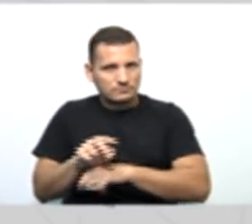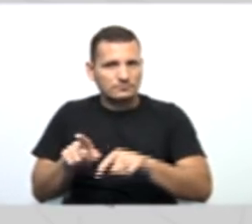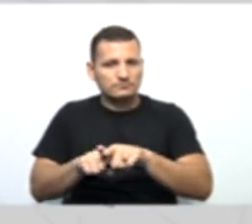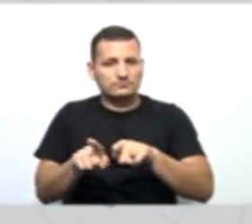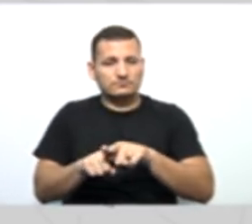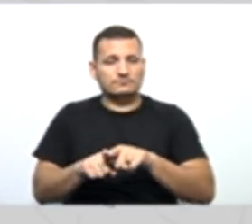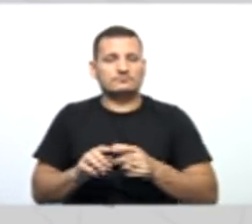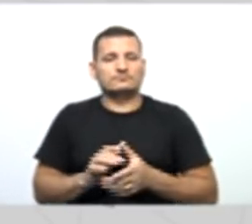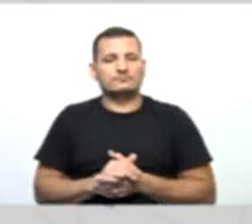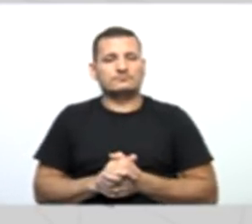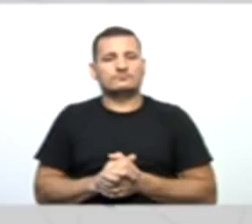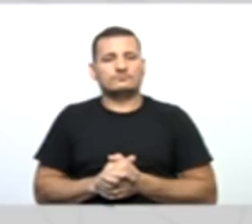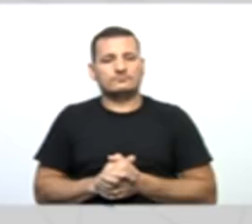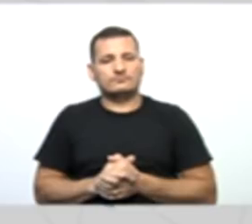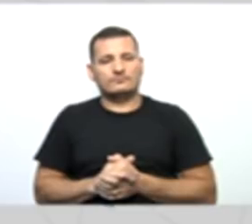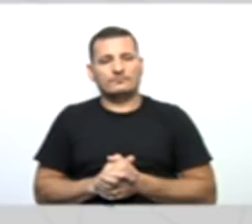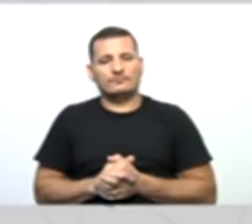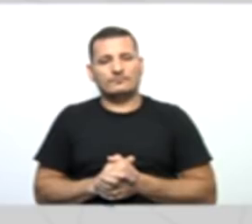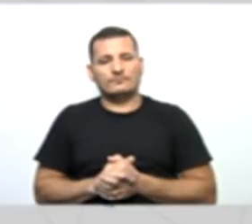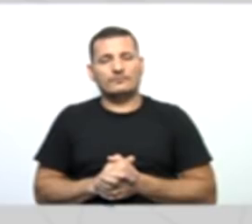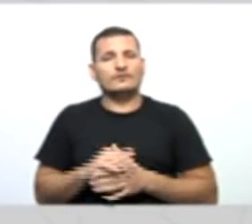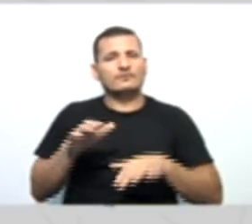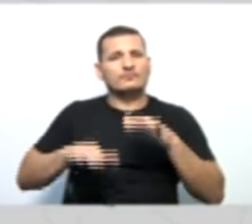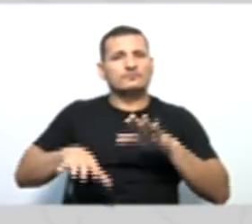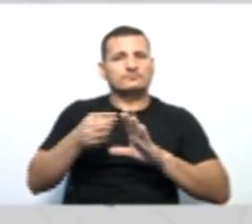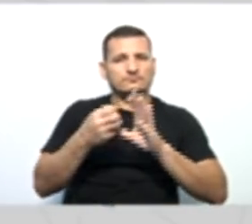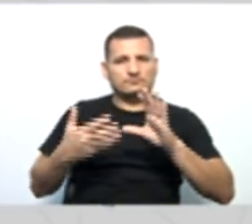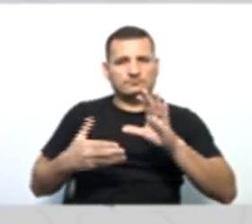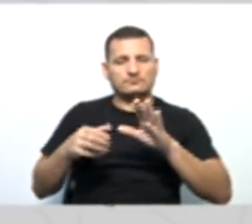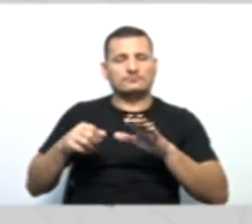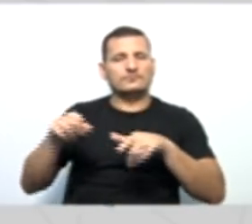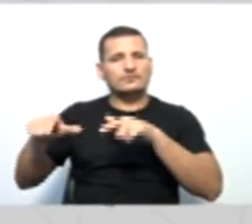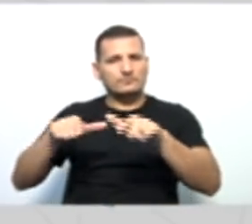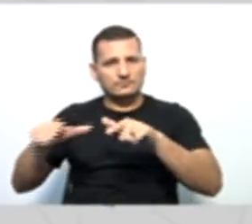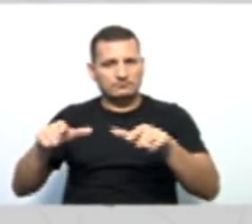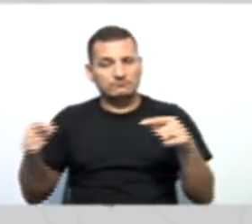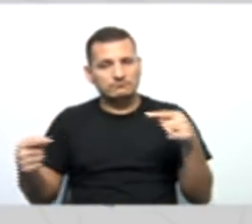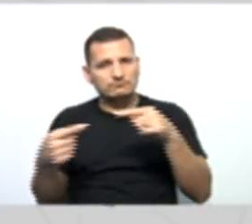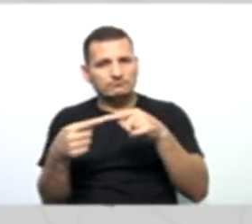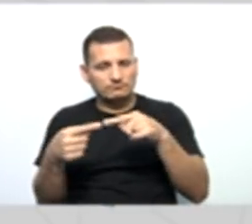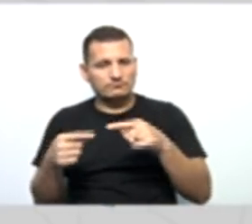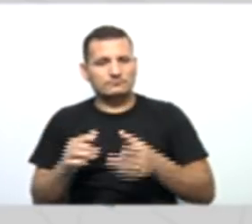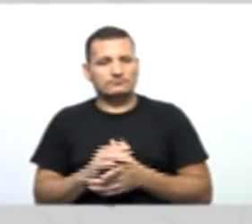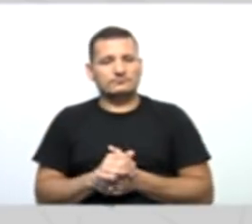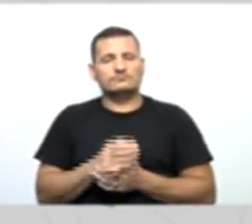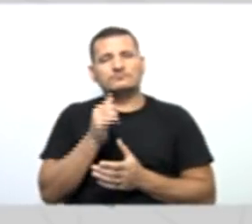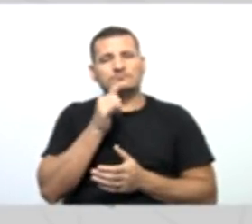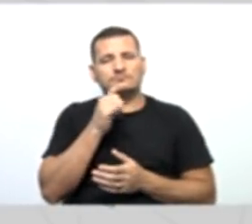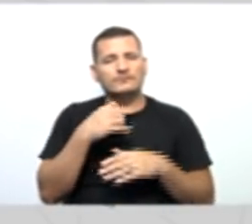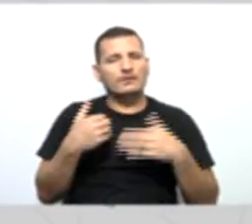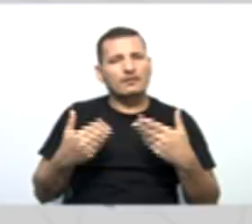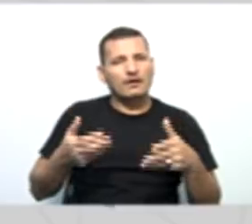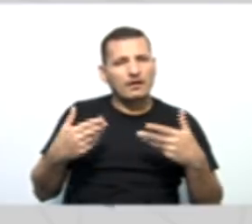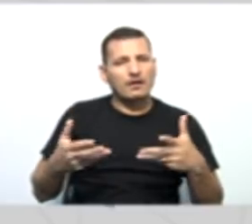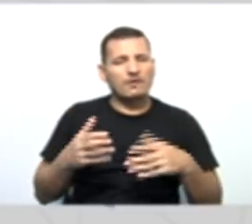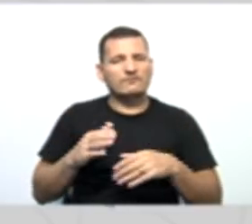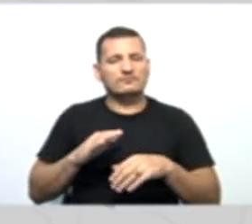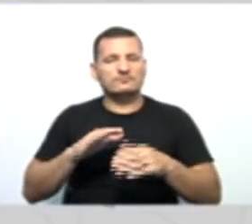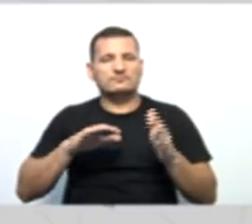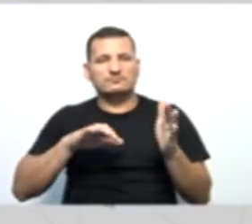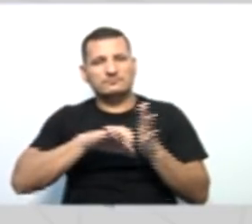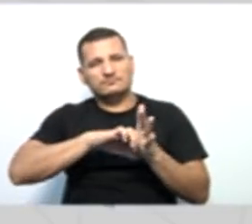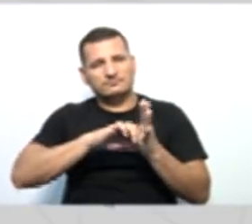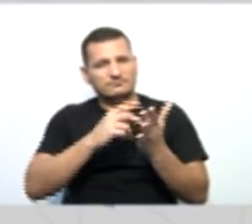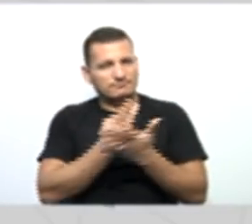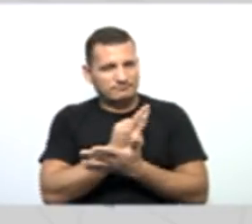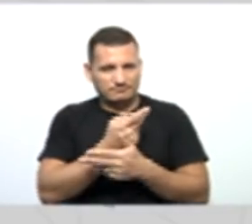atividade desenvolvida, ok? Olha aí, Ferimentos leves ou superficiais. Todo mundo sabe